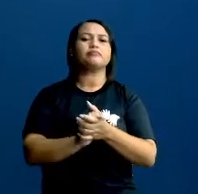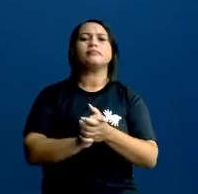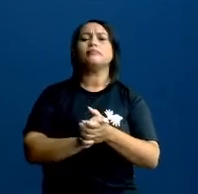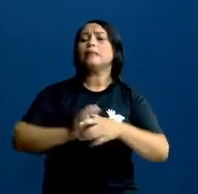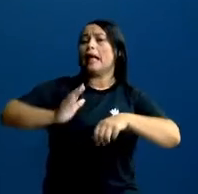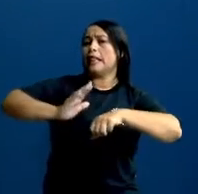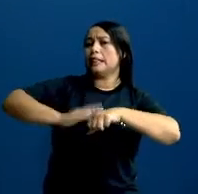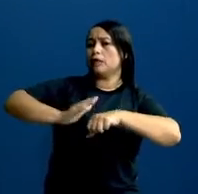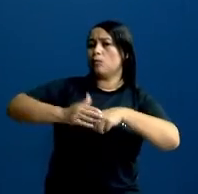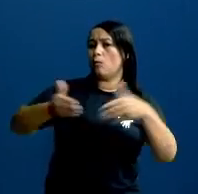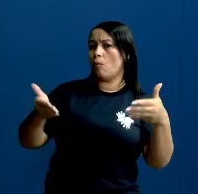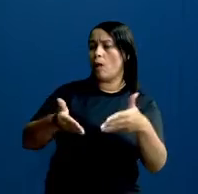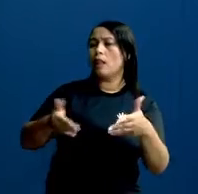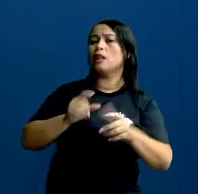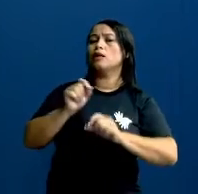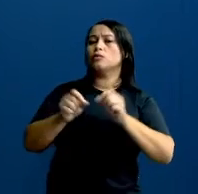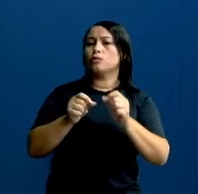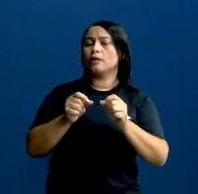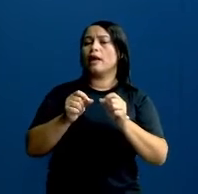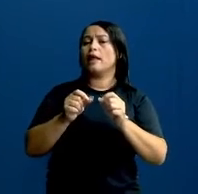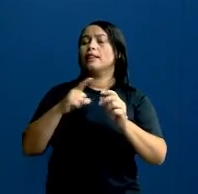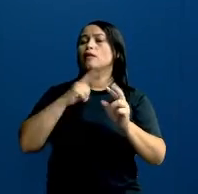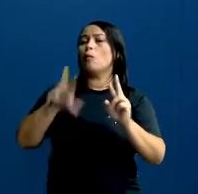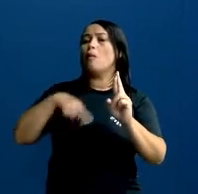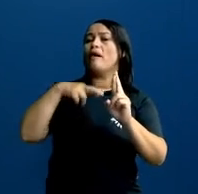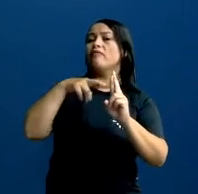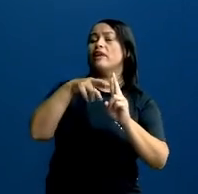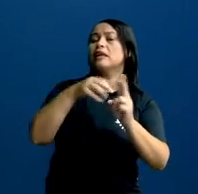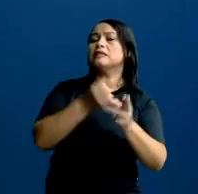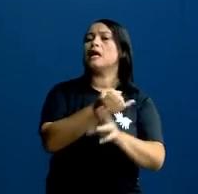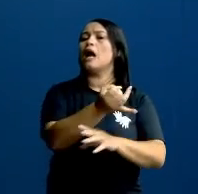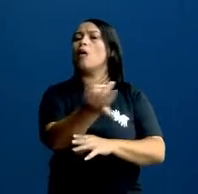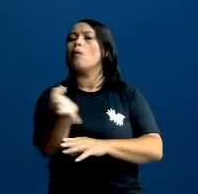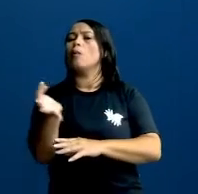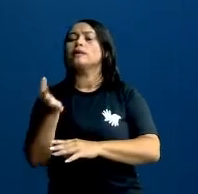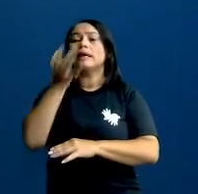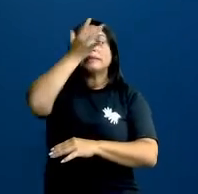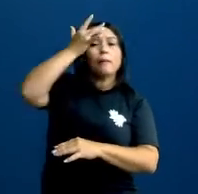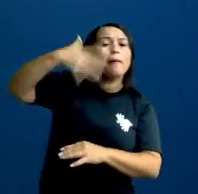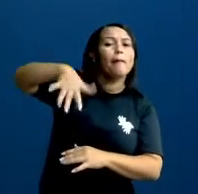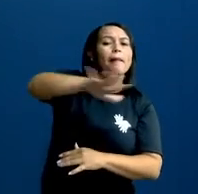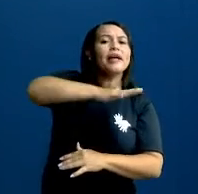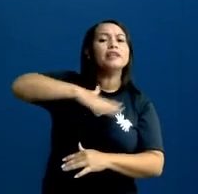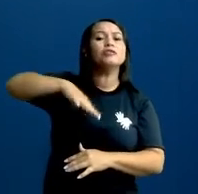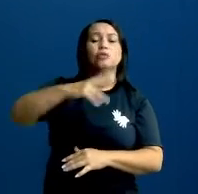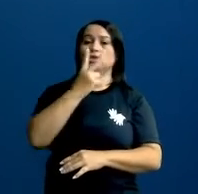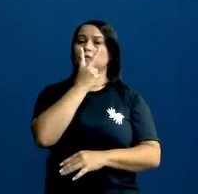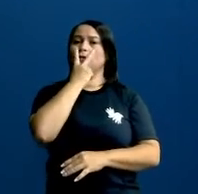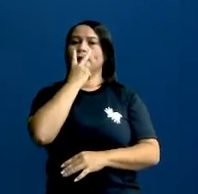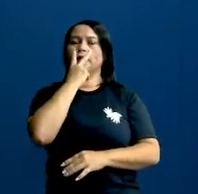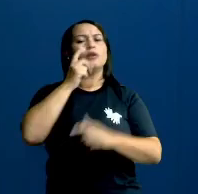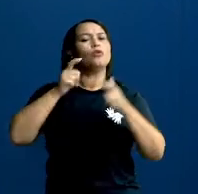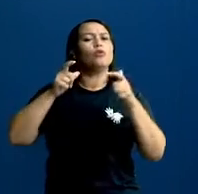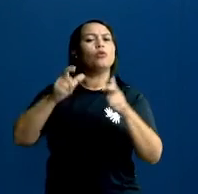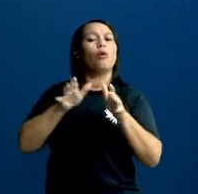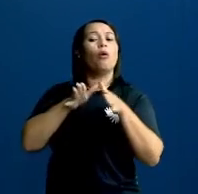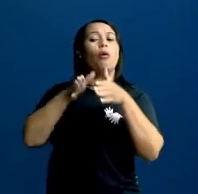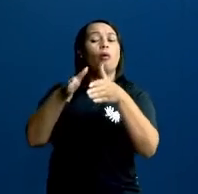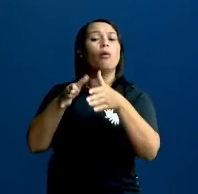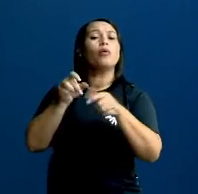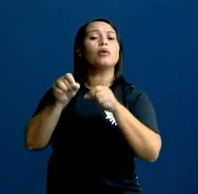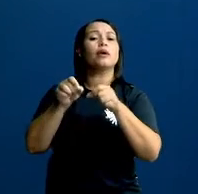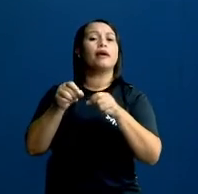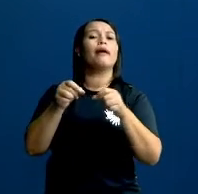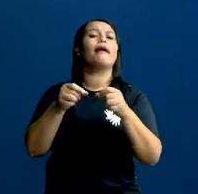na atualidade, a referência, né, da quantidade de habitantes de Vitória de Santo Antão, então